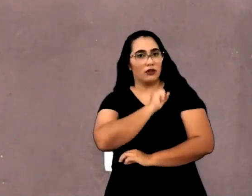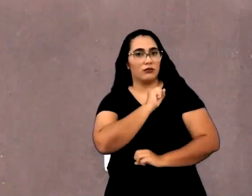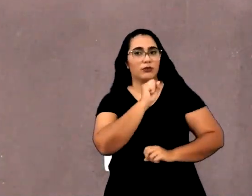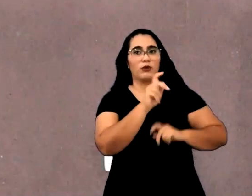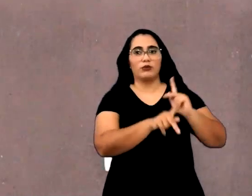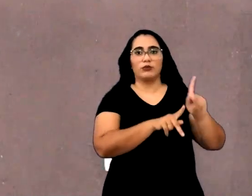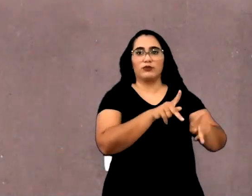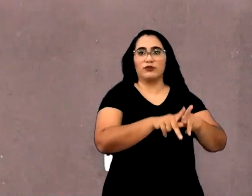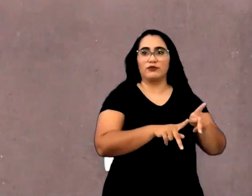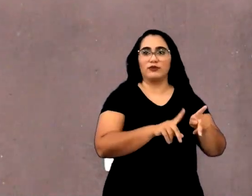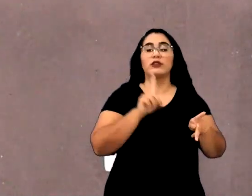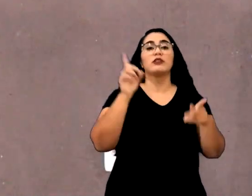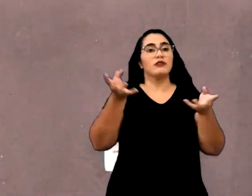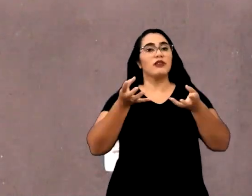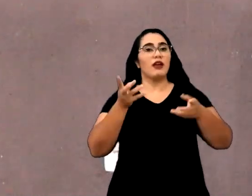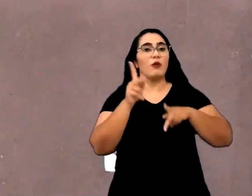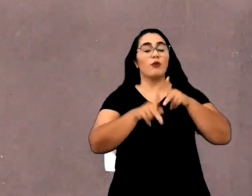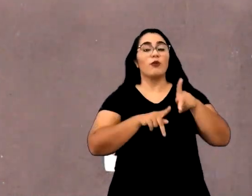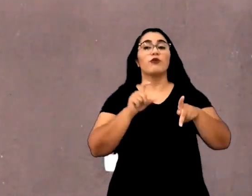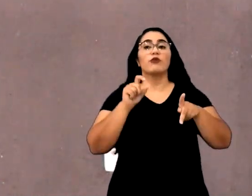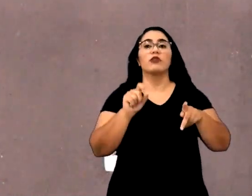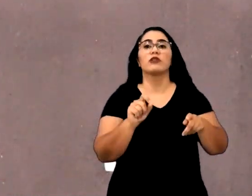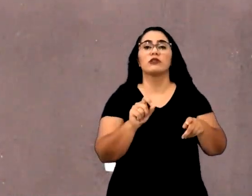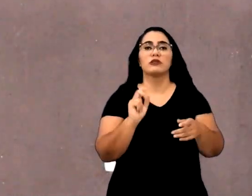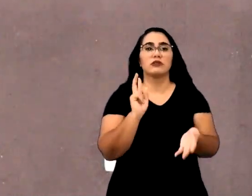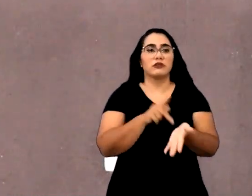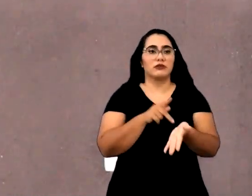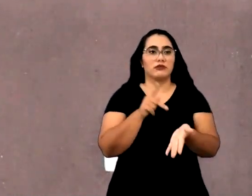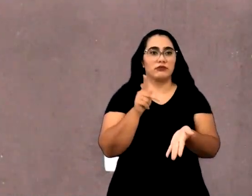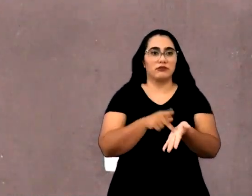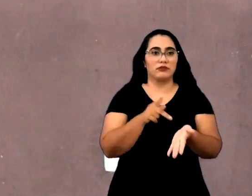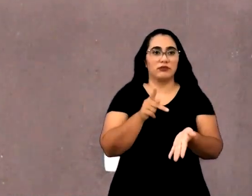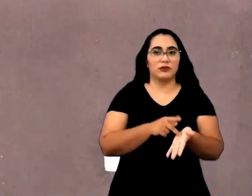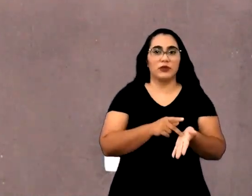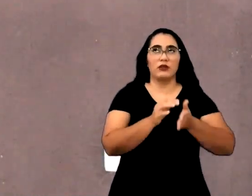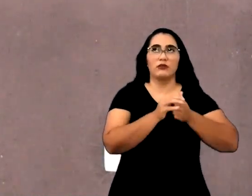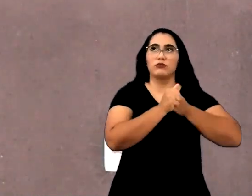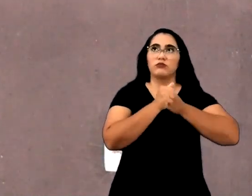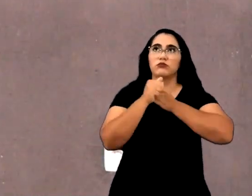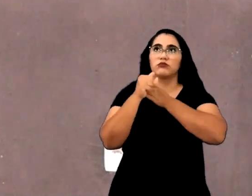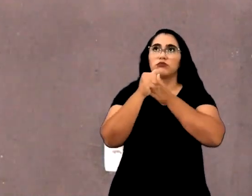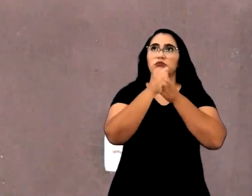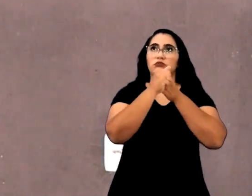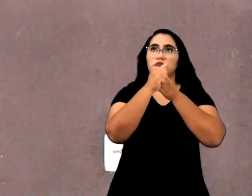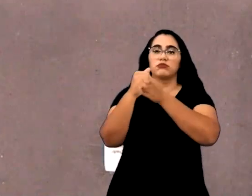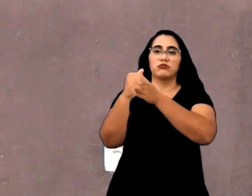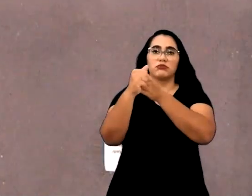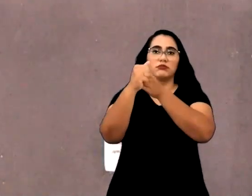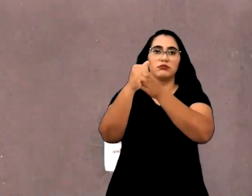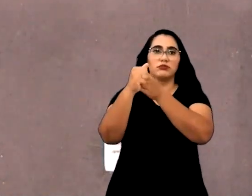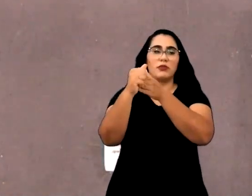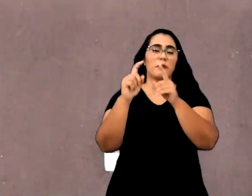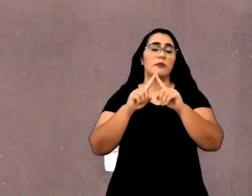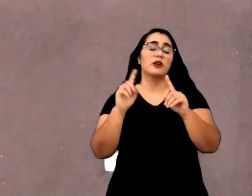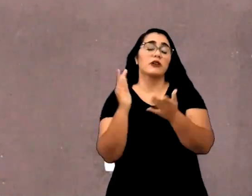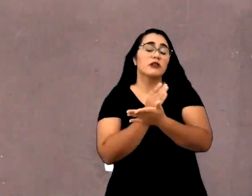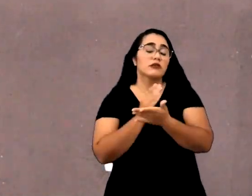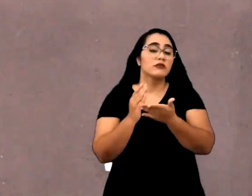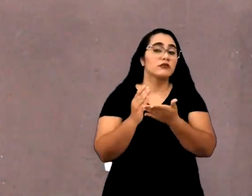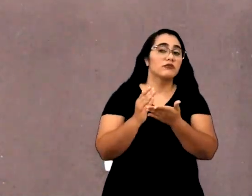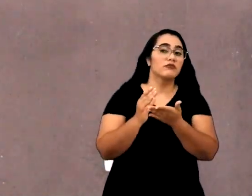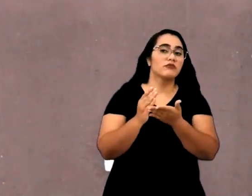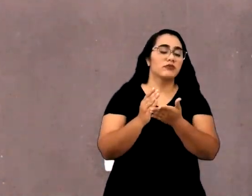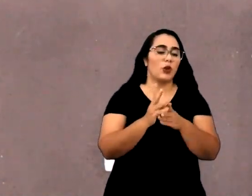povo. Deus quer um povo que seja realmente conduzido por Ele. Mas muitas das